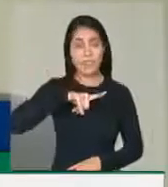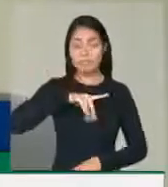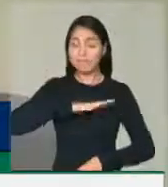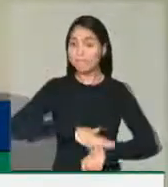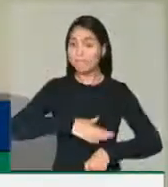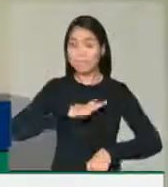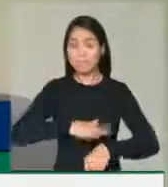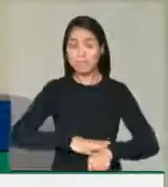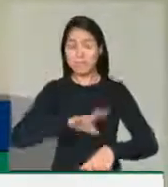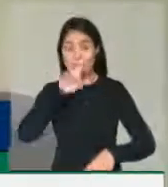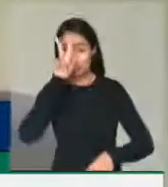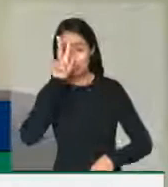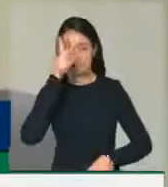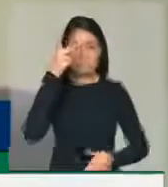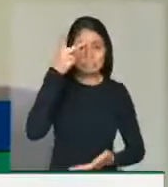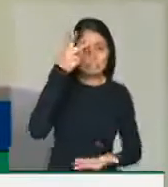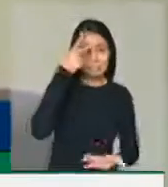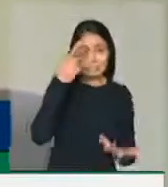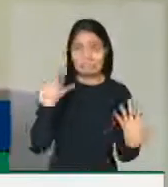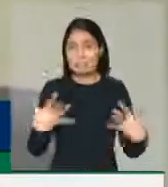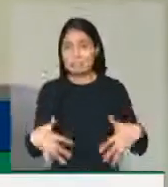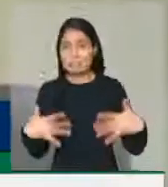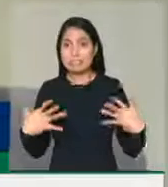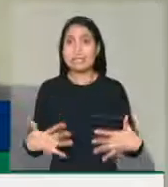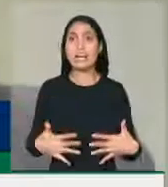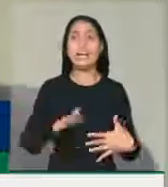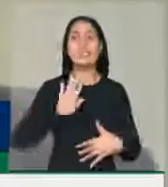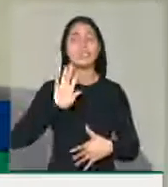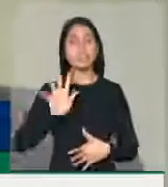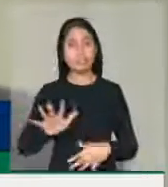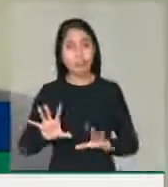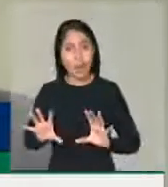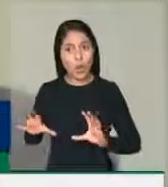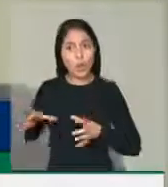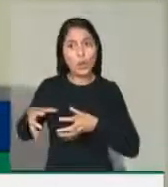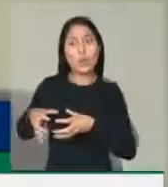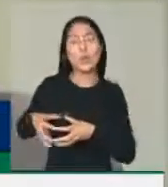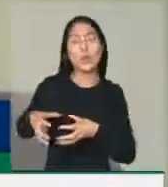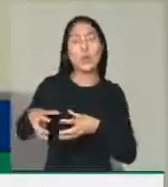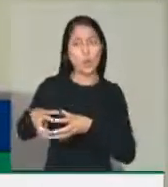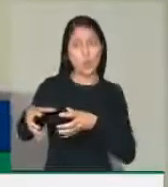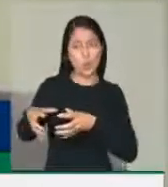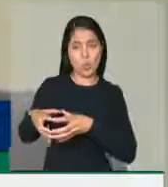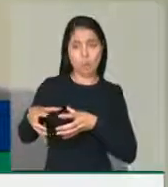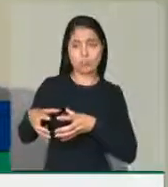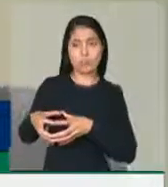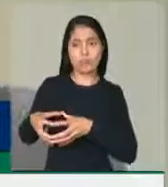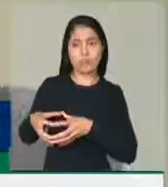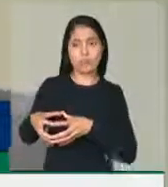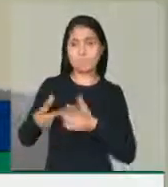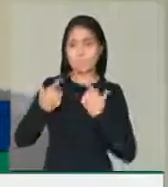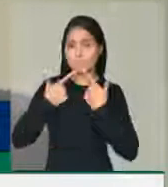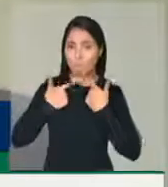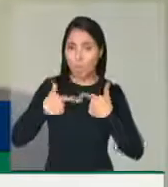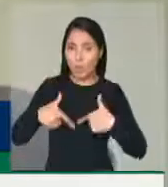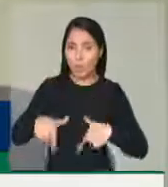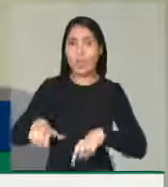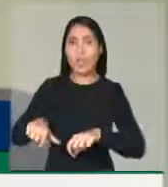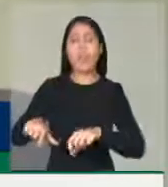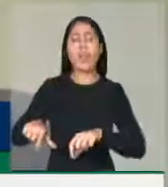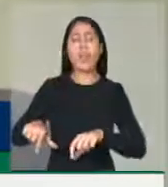instante a equipe já falando uma linguagem totalmente